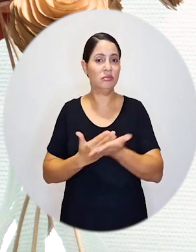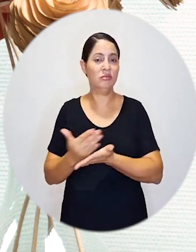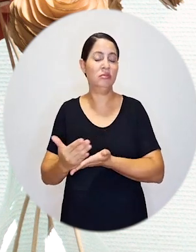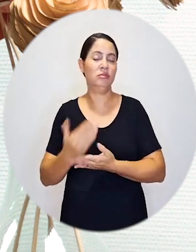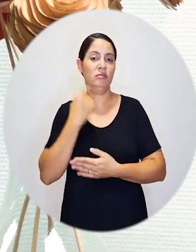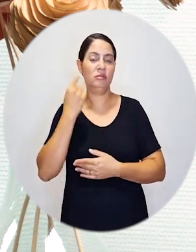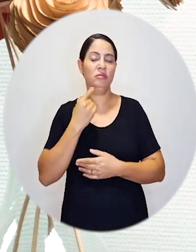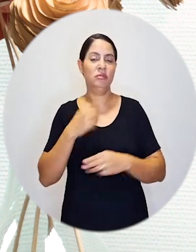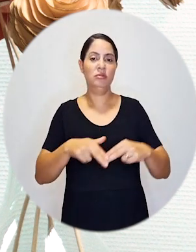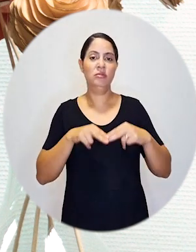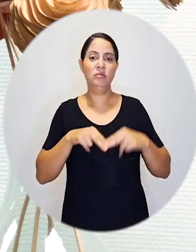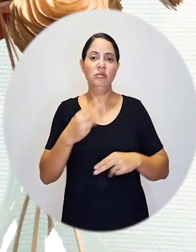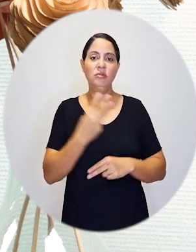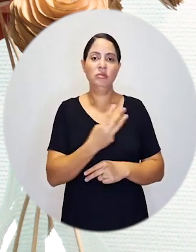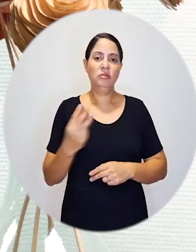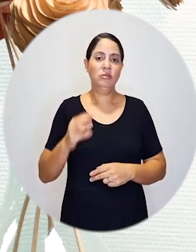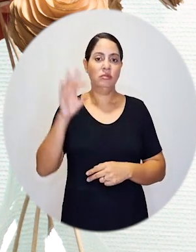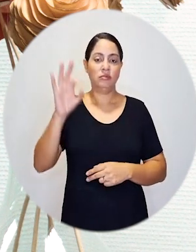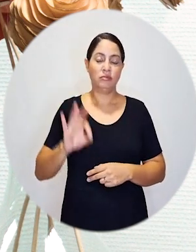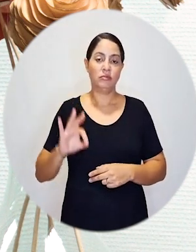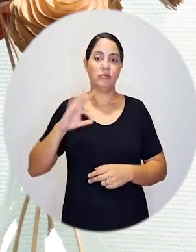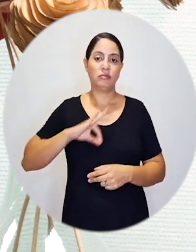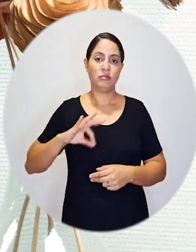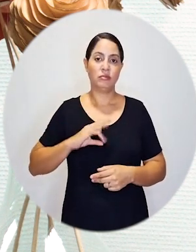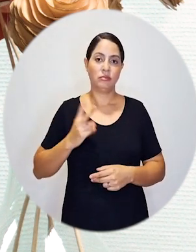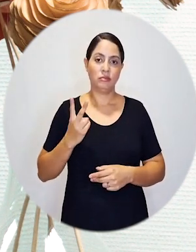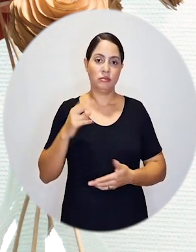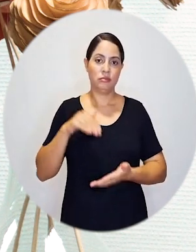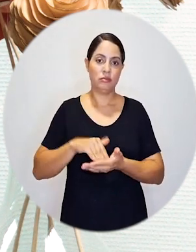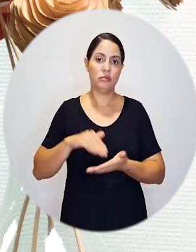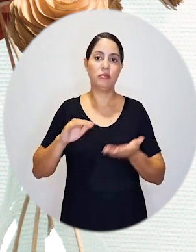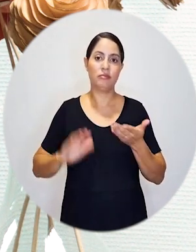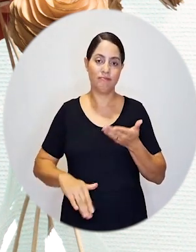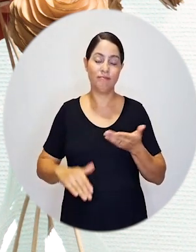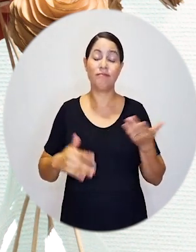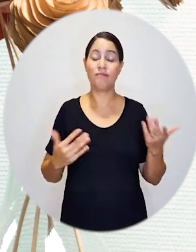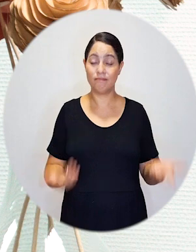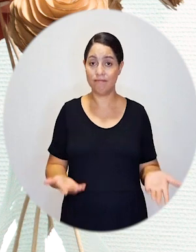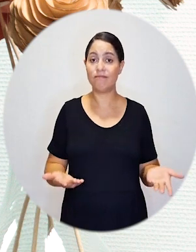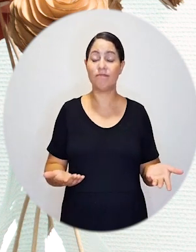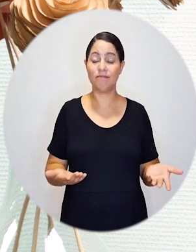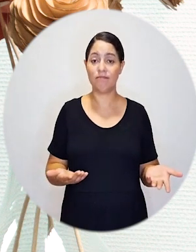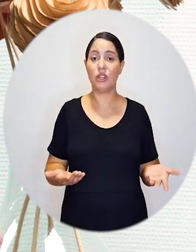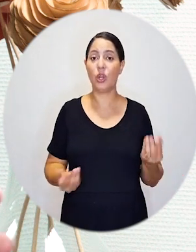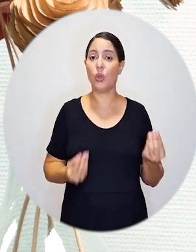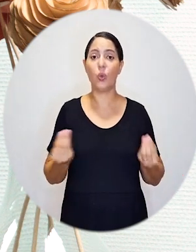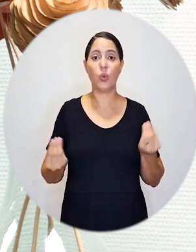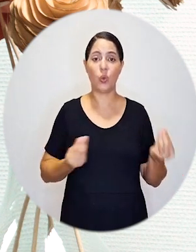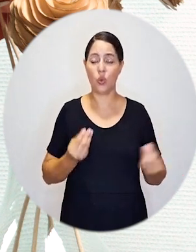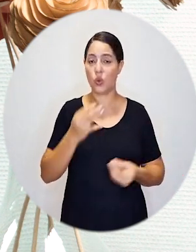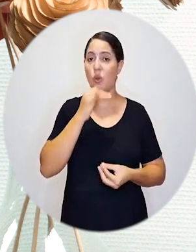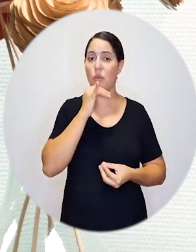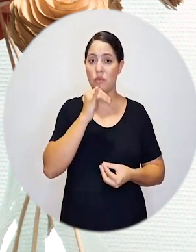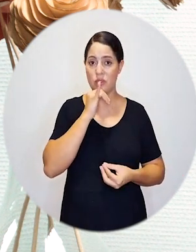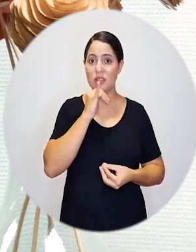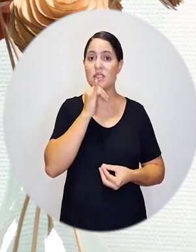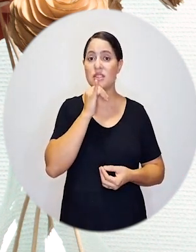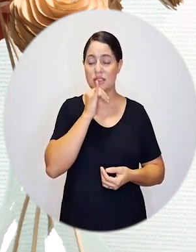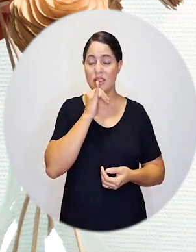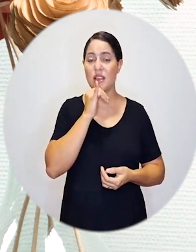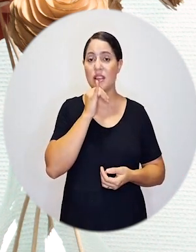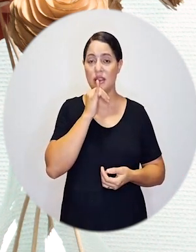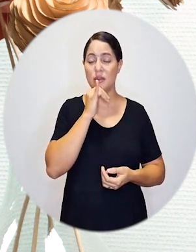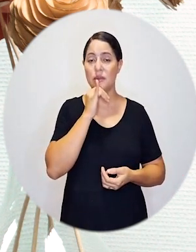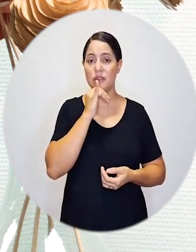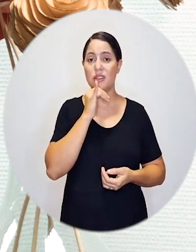que 33% da advocacia recebe menos de 2 salários mínimos. Isso traz para nós realmente a convicção